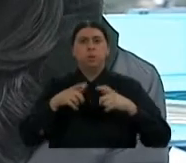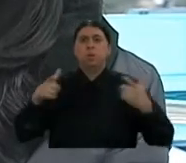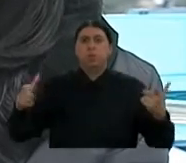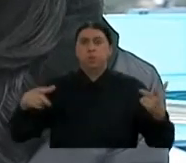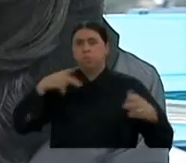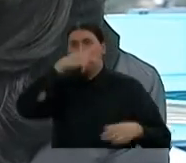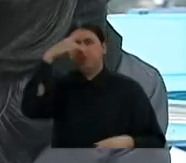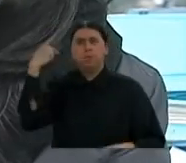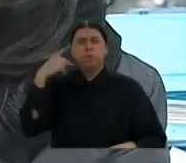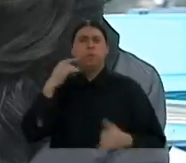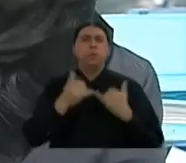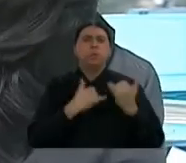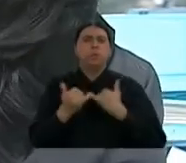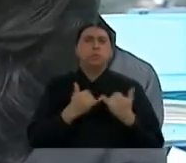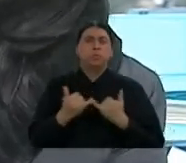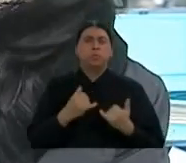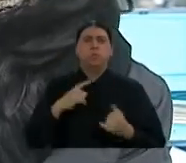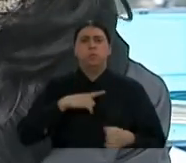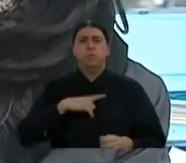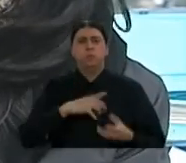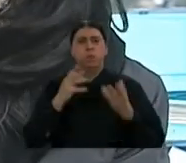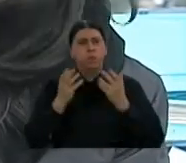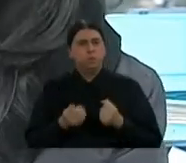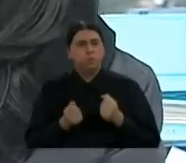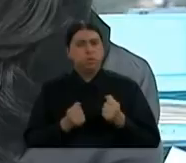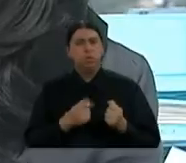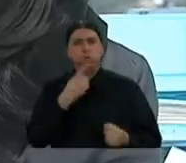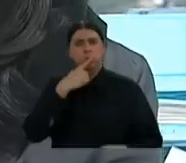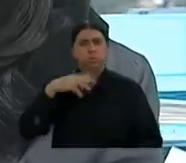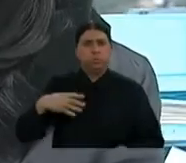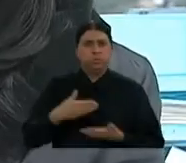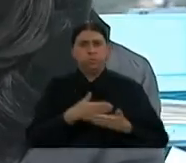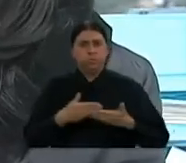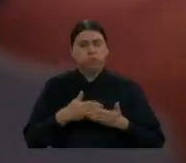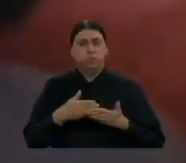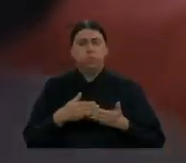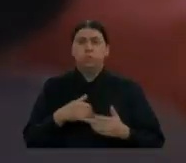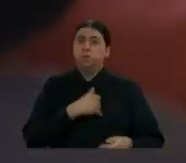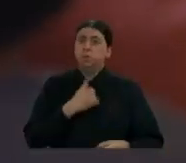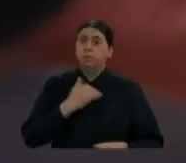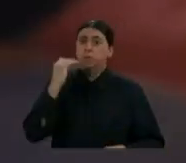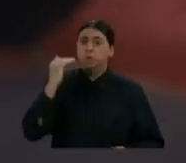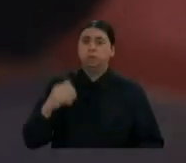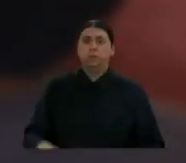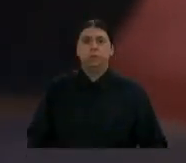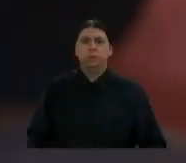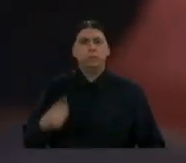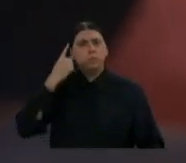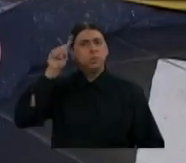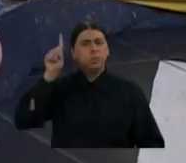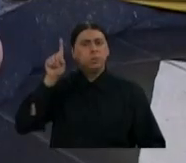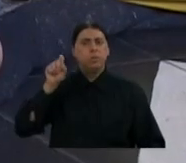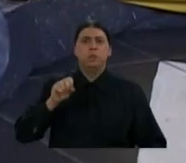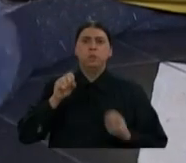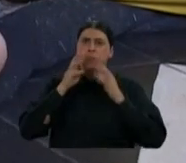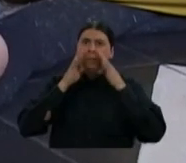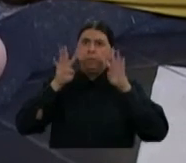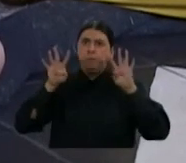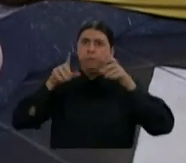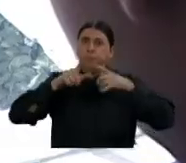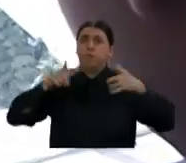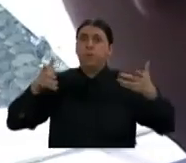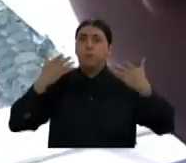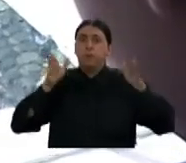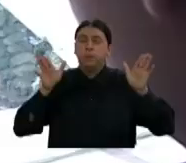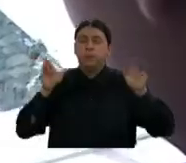perfil por exemplo em vez de adotar um bebê quem sabe lá são uma tendência maior a idéia é dar maior visibilidade às crianças que